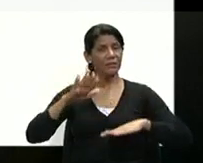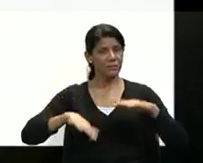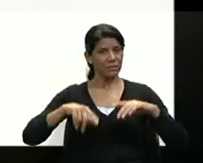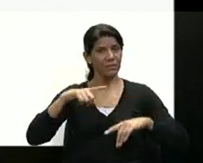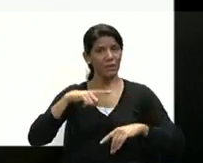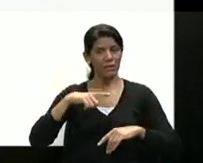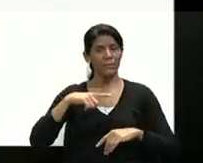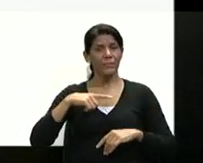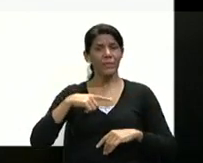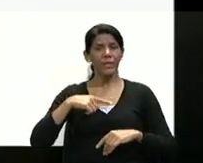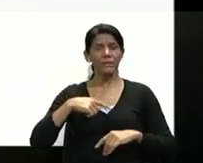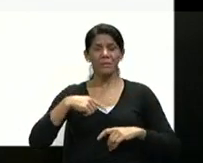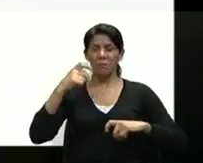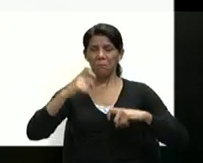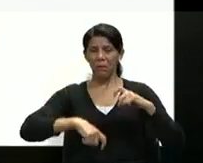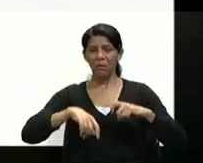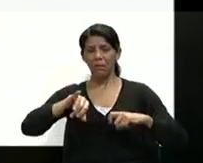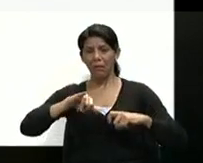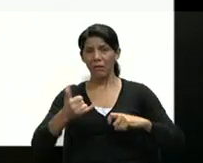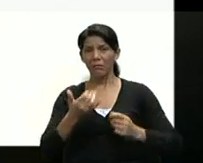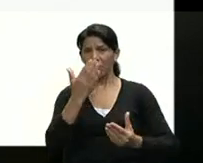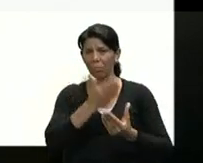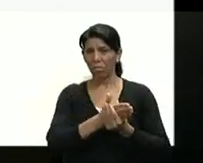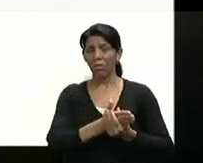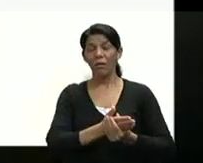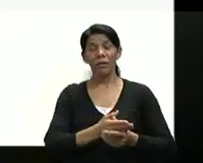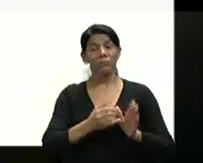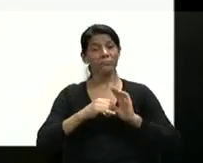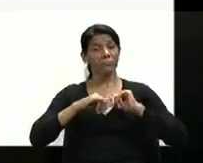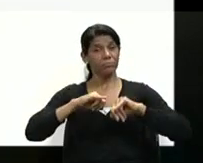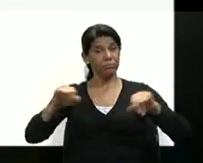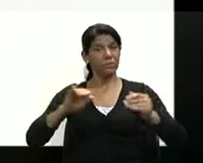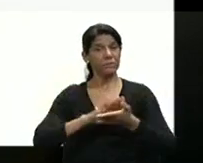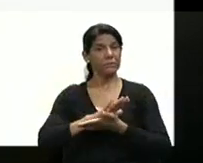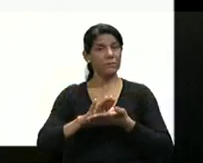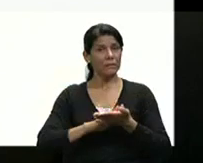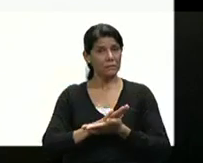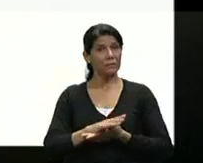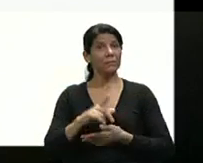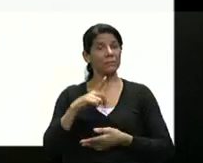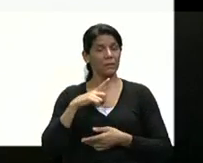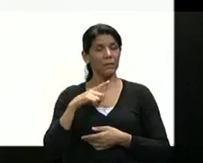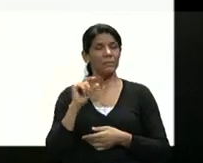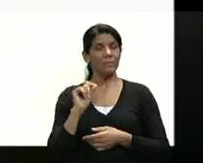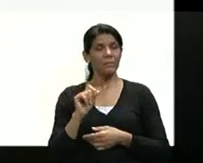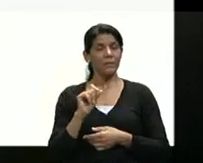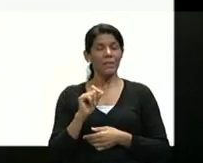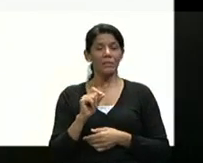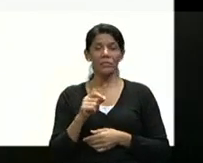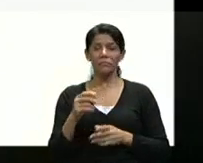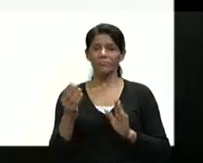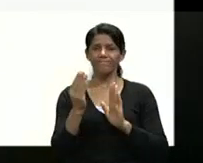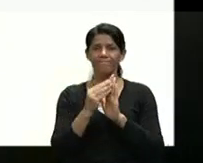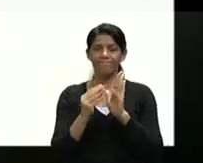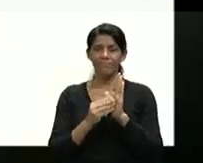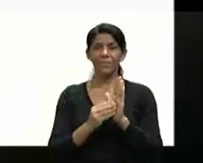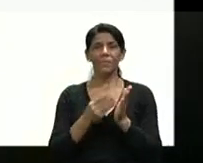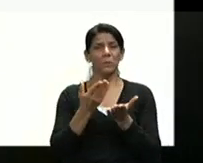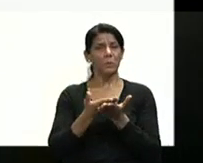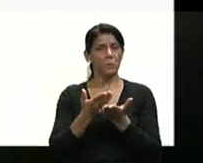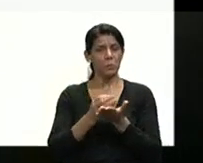não vêm à tona, que não são denunciados, que não são colocados em